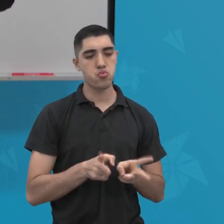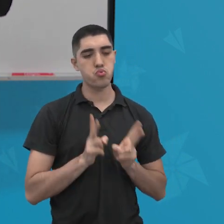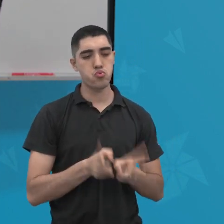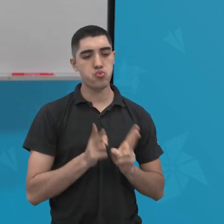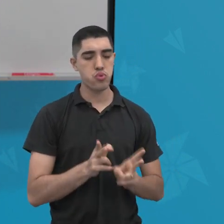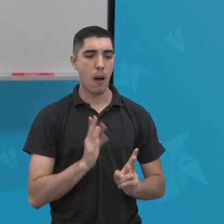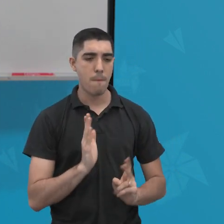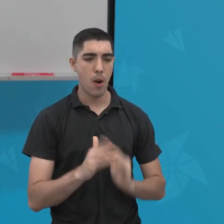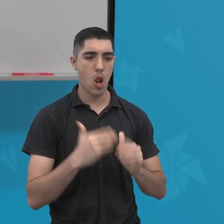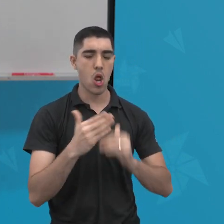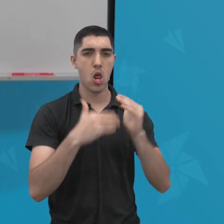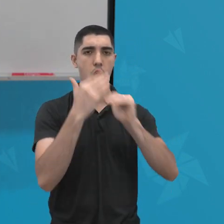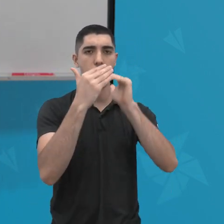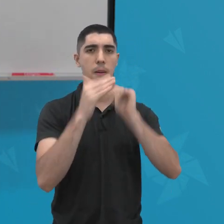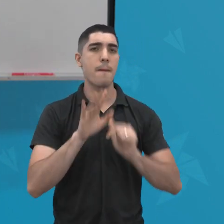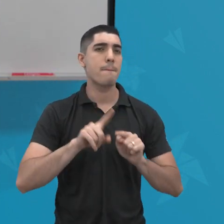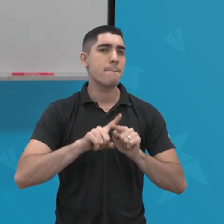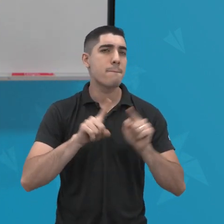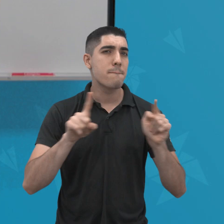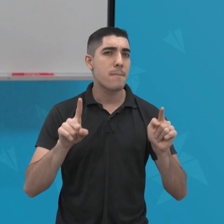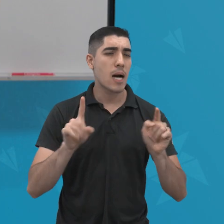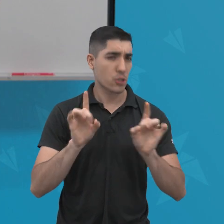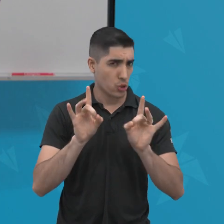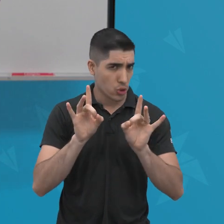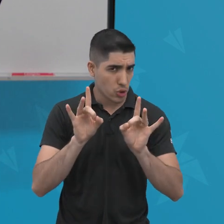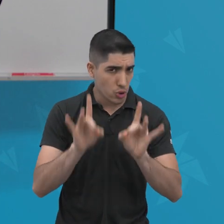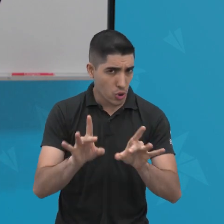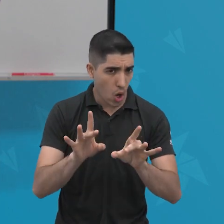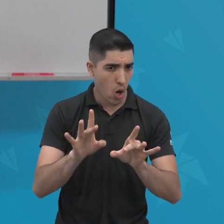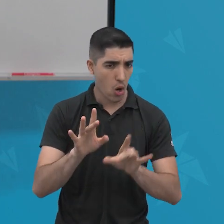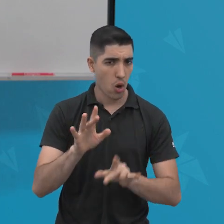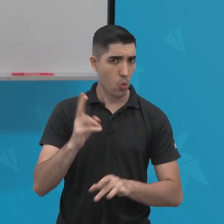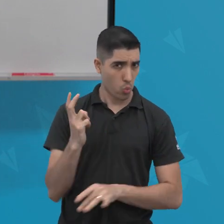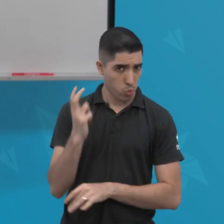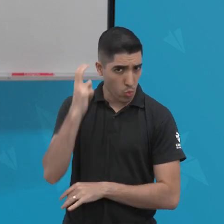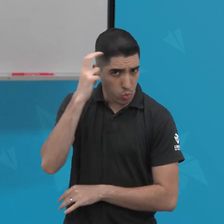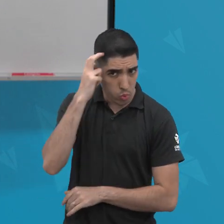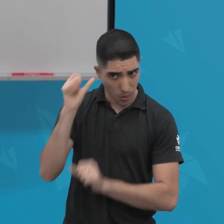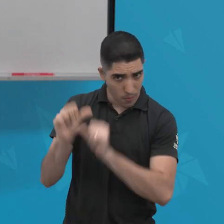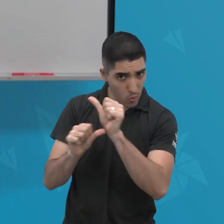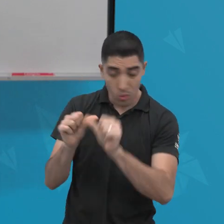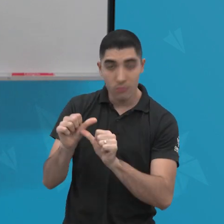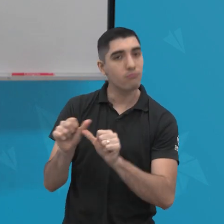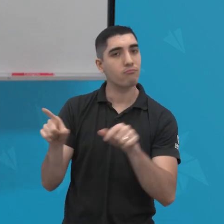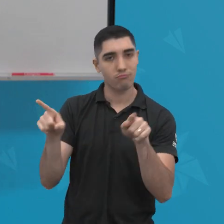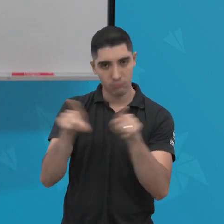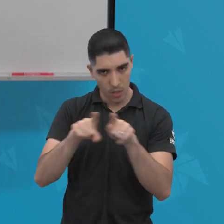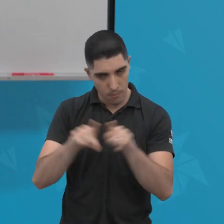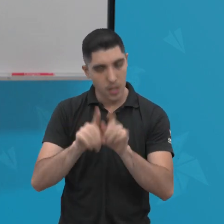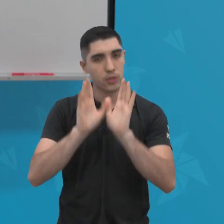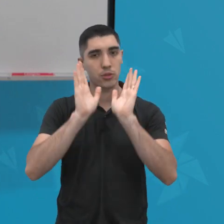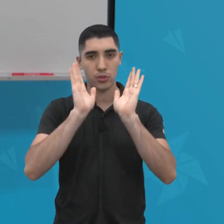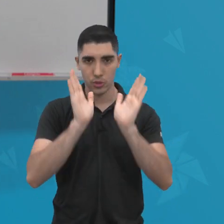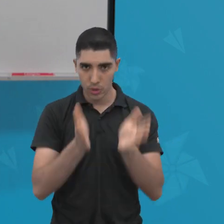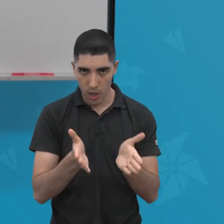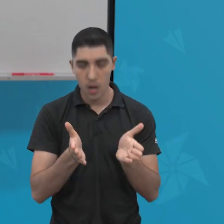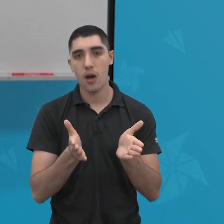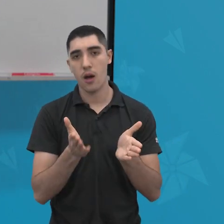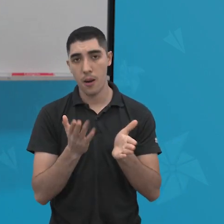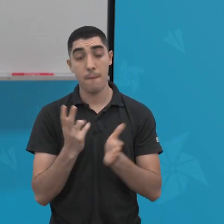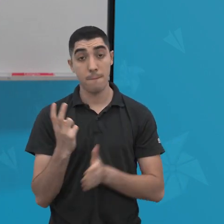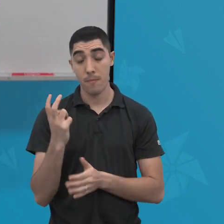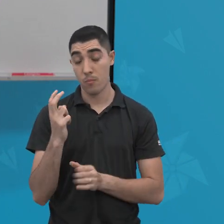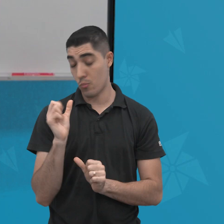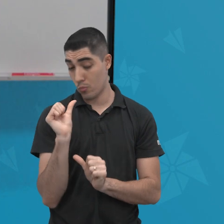teve desdobramentos que não foram apenas de natureza cultural, mas interferiram de uma